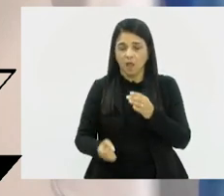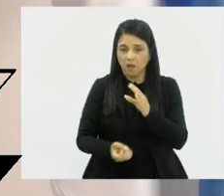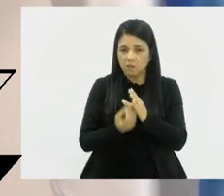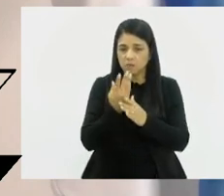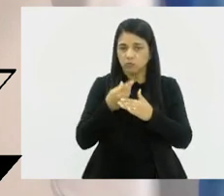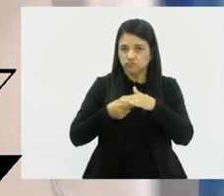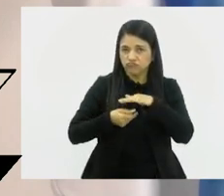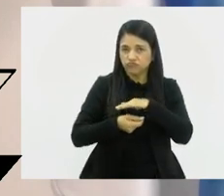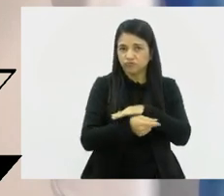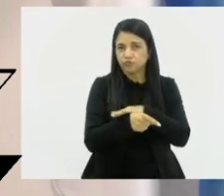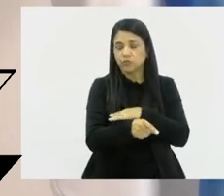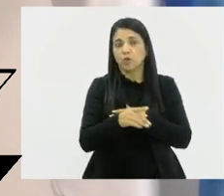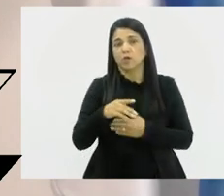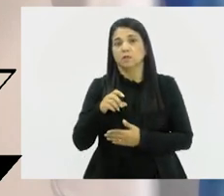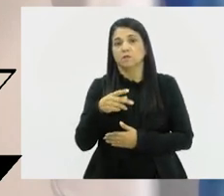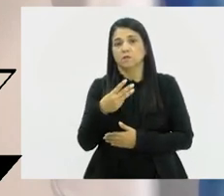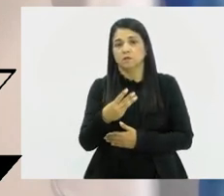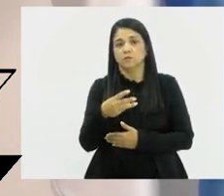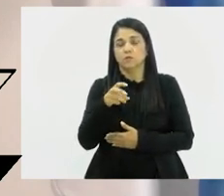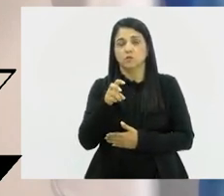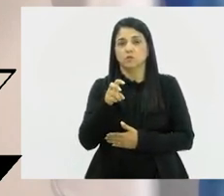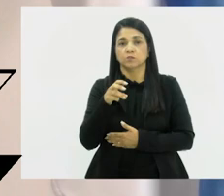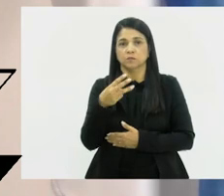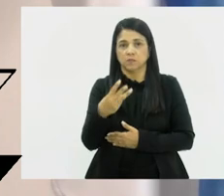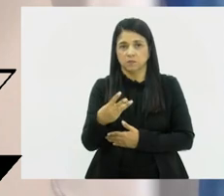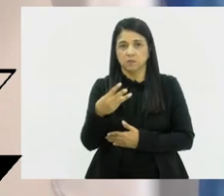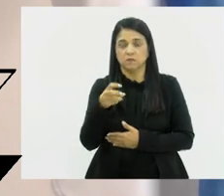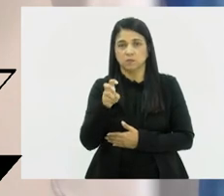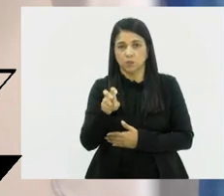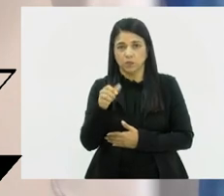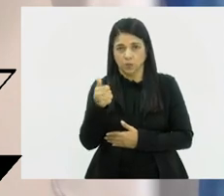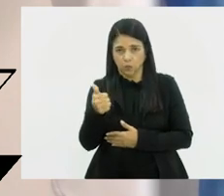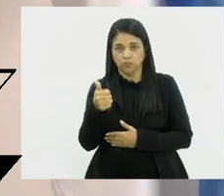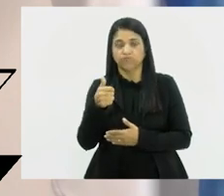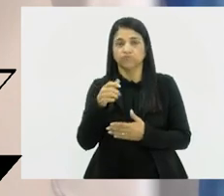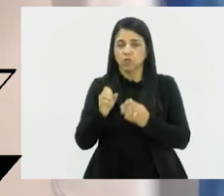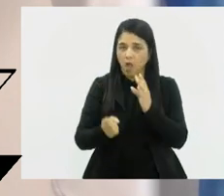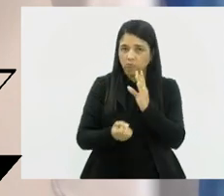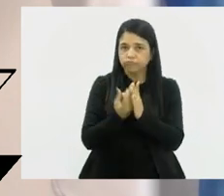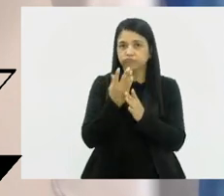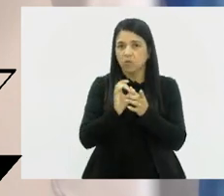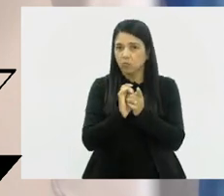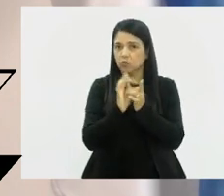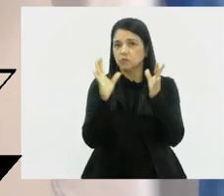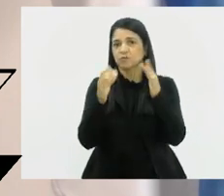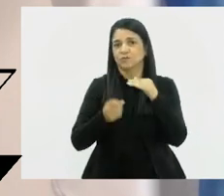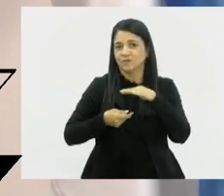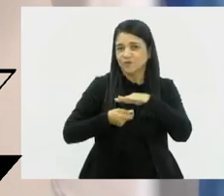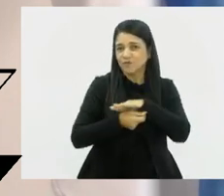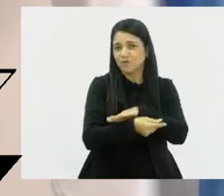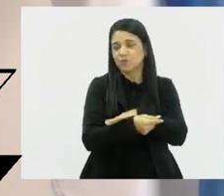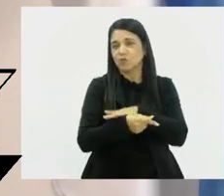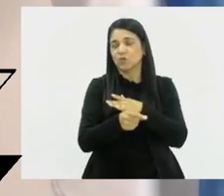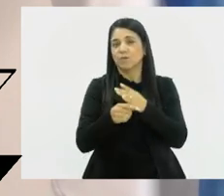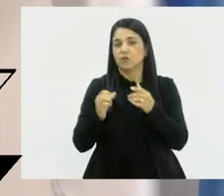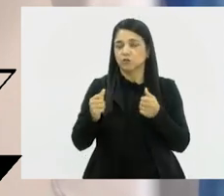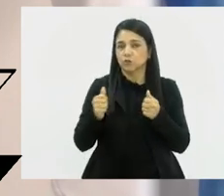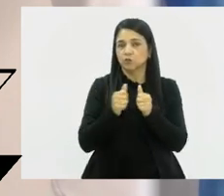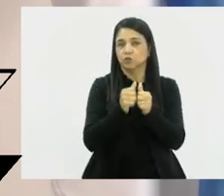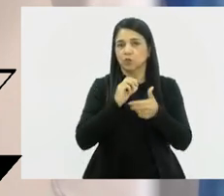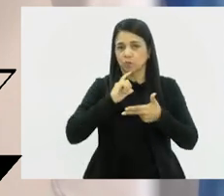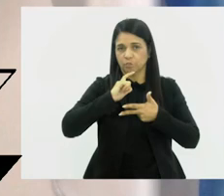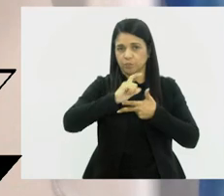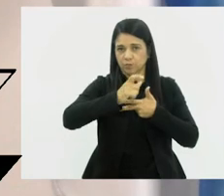A 3.351 já autorizou a criação do fundo estadual. A gente tem que diligenciar junto ao Poder Executivo para que esse